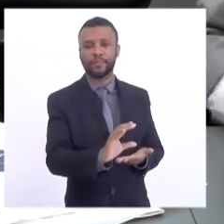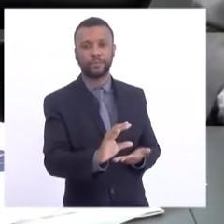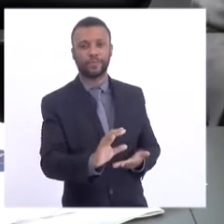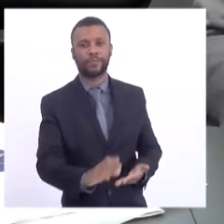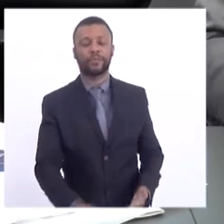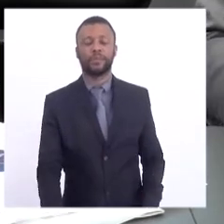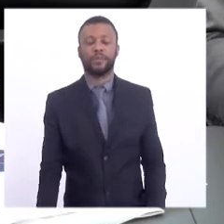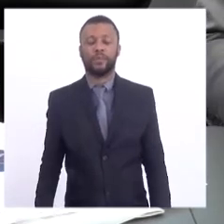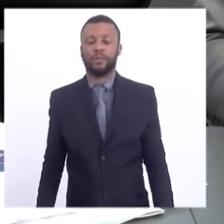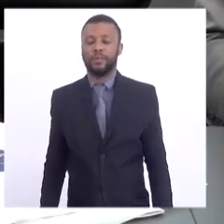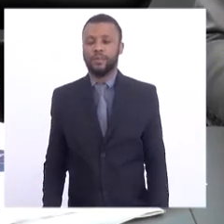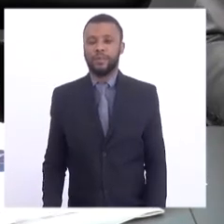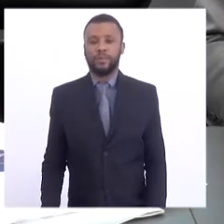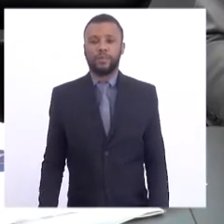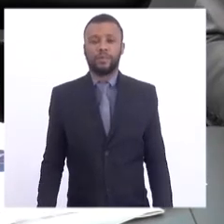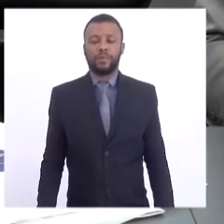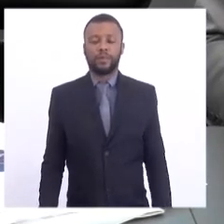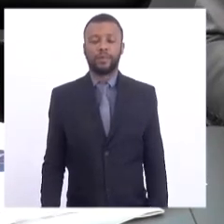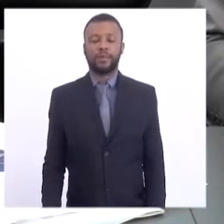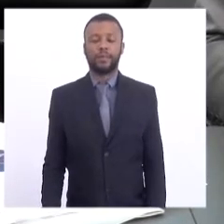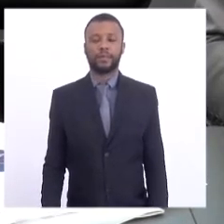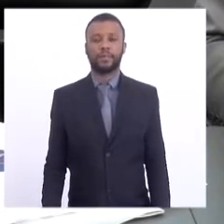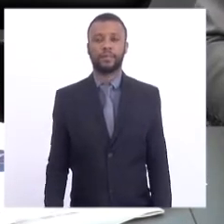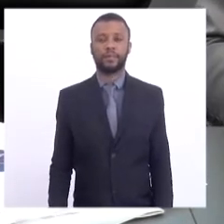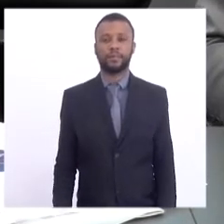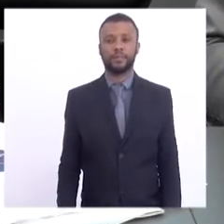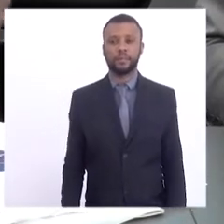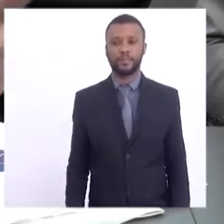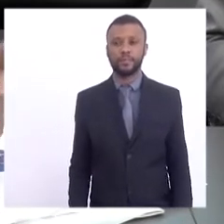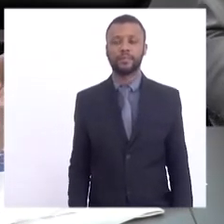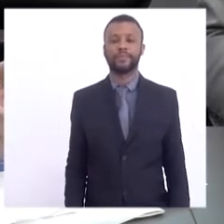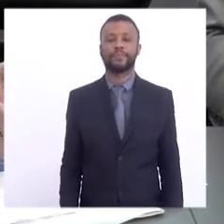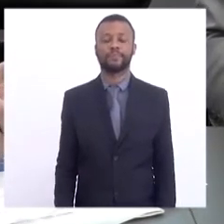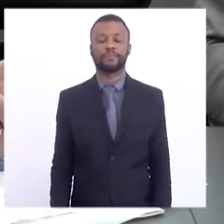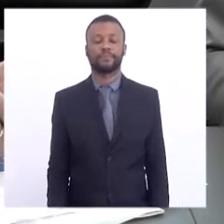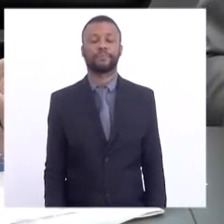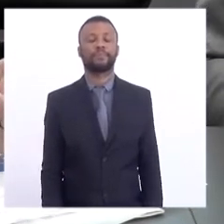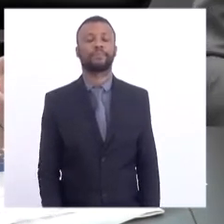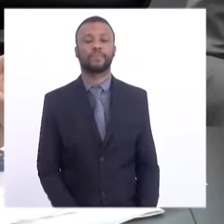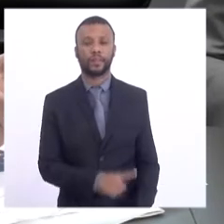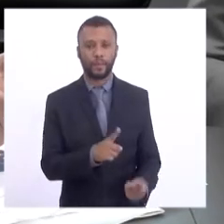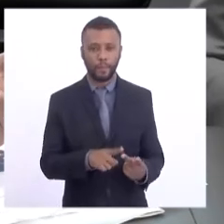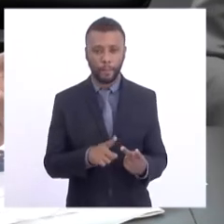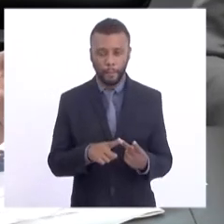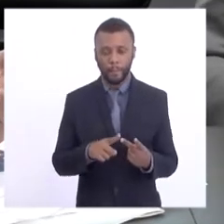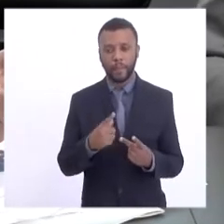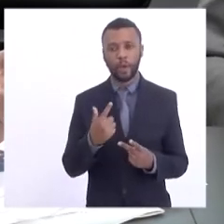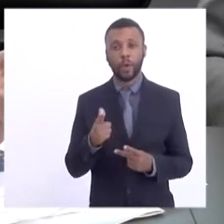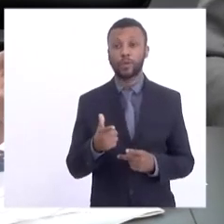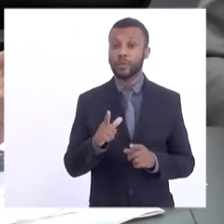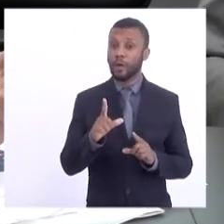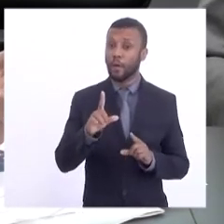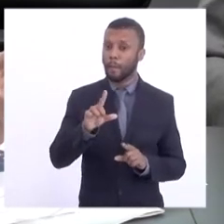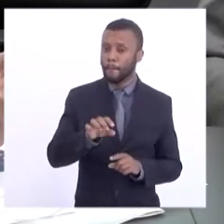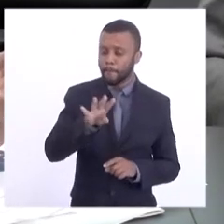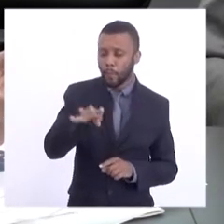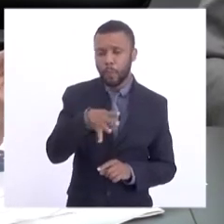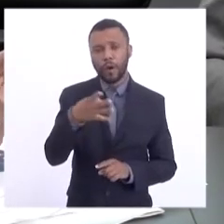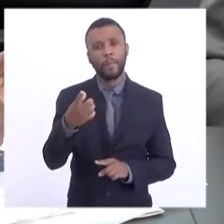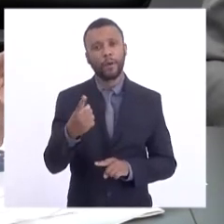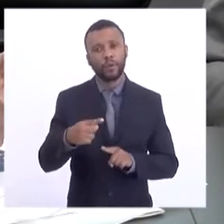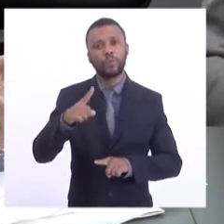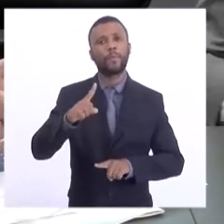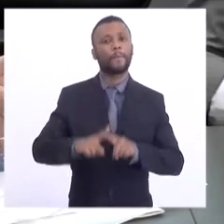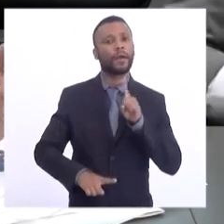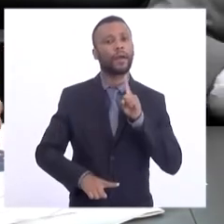Bom falamos um pouco do fez os exames do Séc tô indo para outra conta super RJ ele é